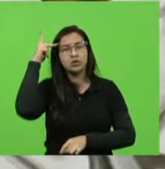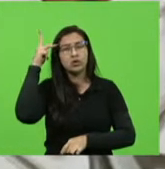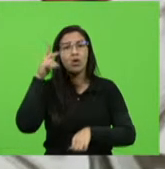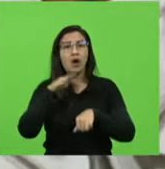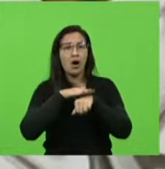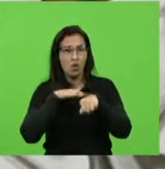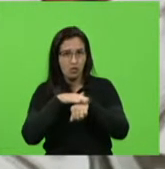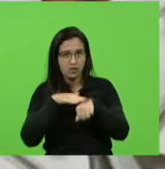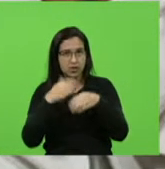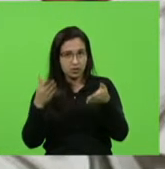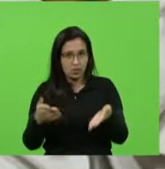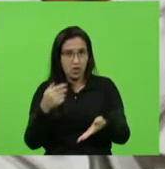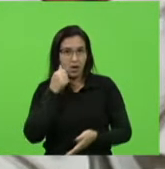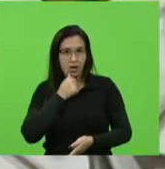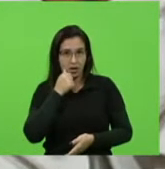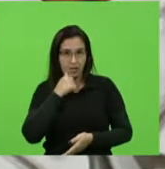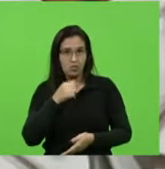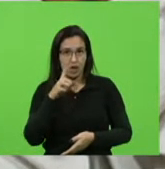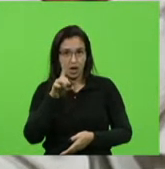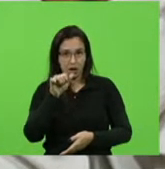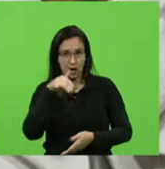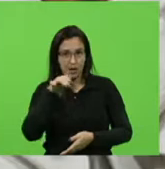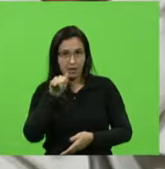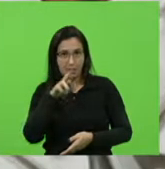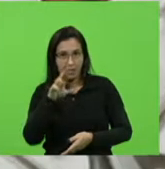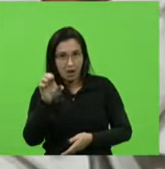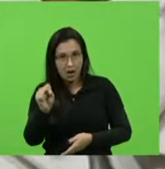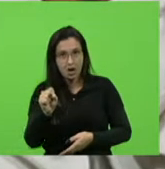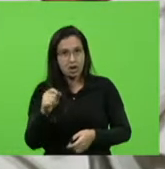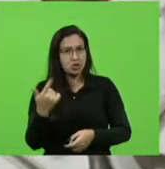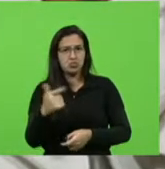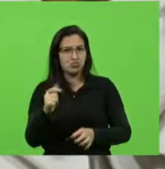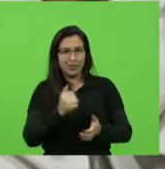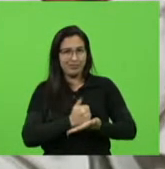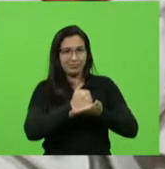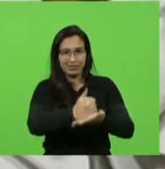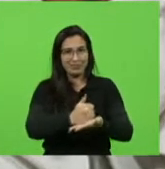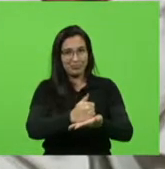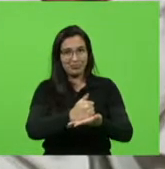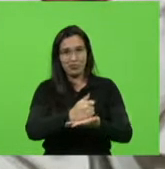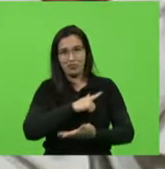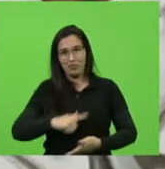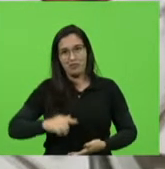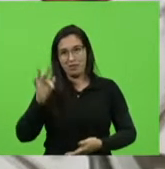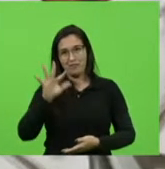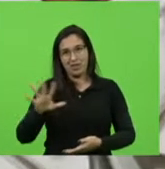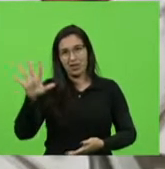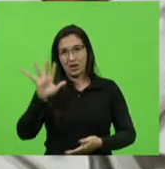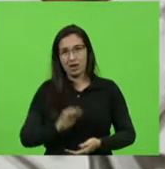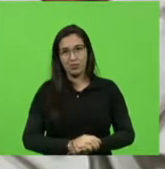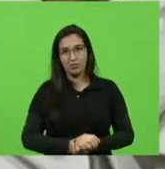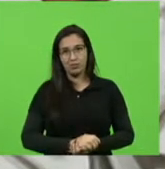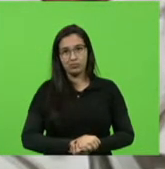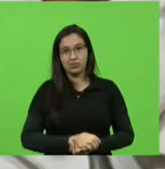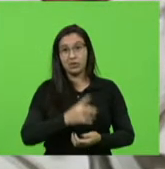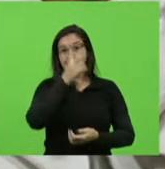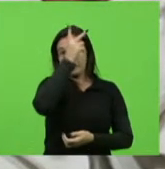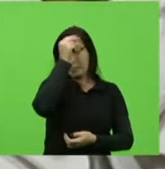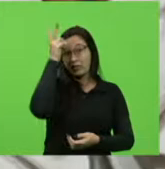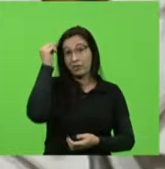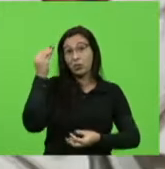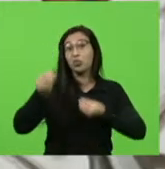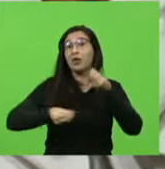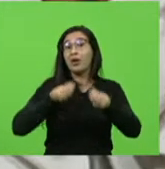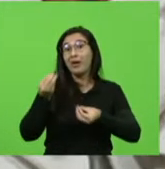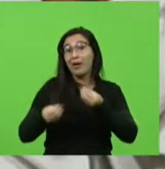ministra, eu percebi que isso não tinha o apoio, a chancela do governo federal. Então, só poderia estar com a prefeitura, enfim, né, vamos